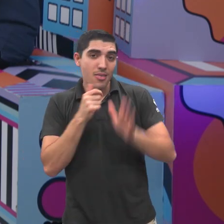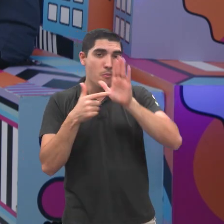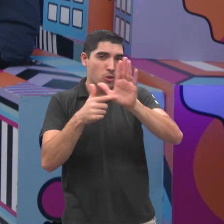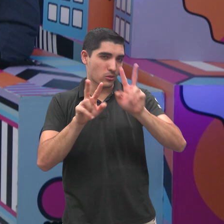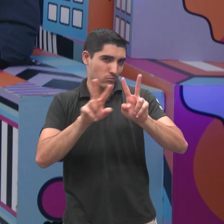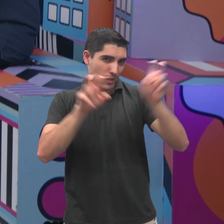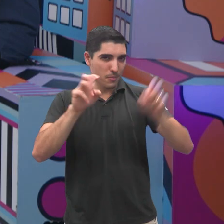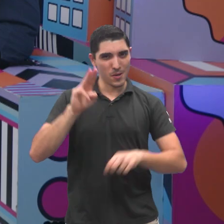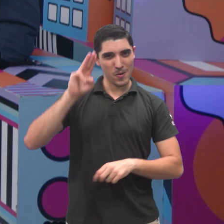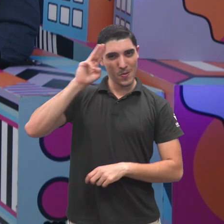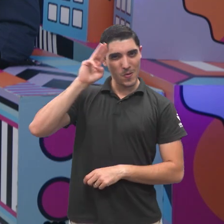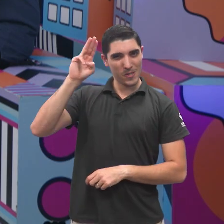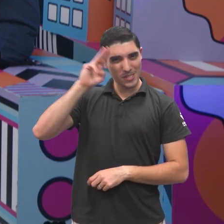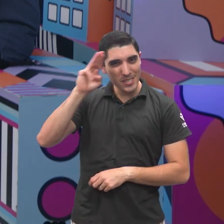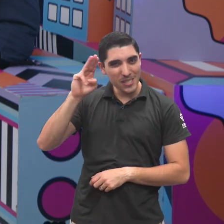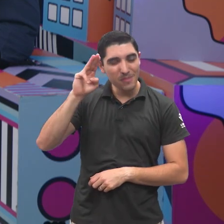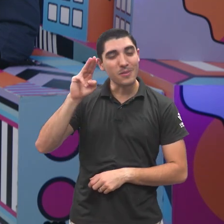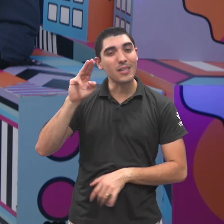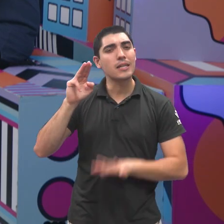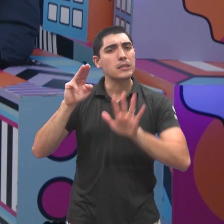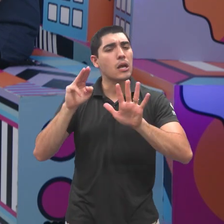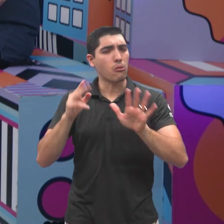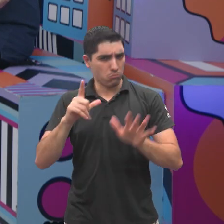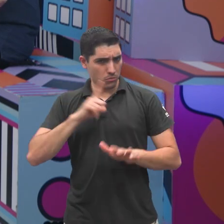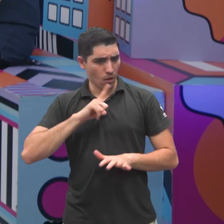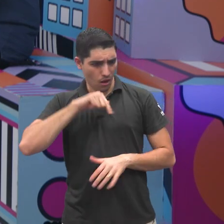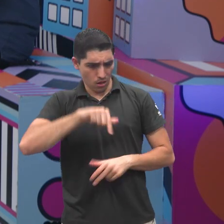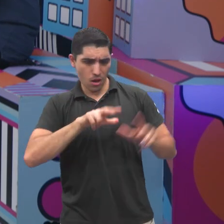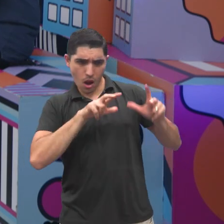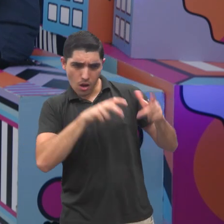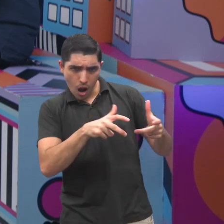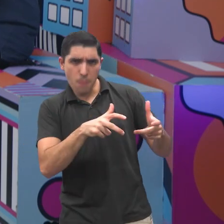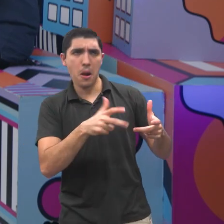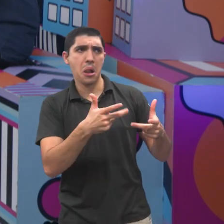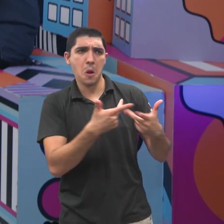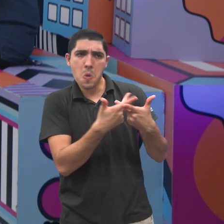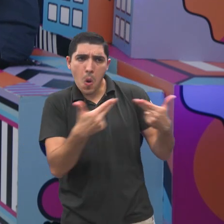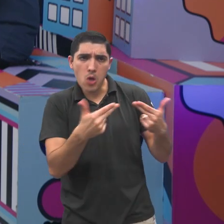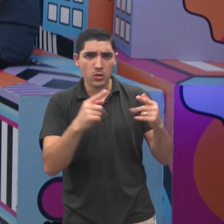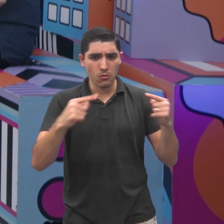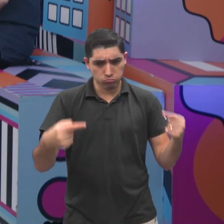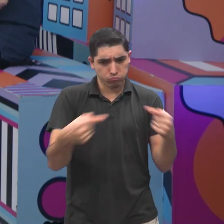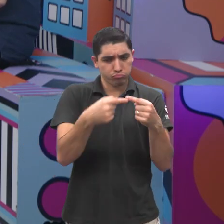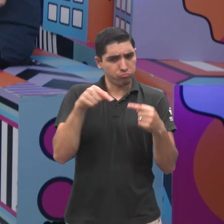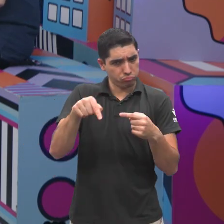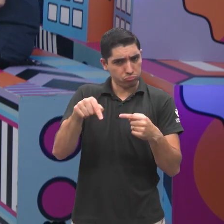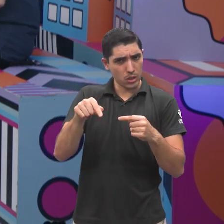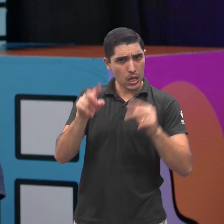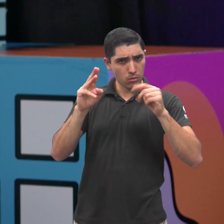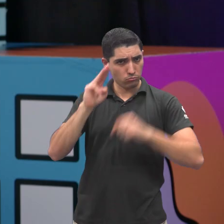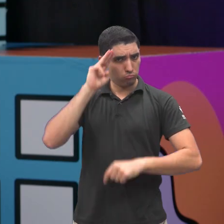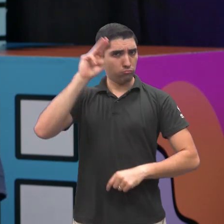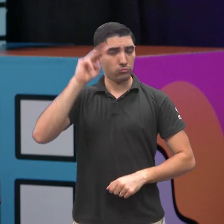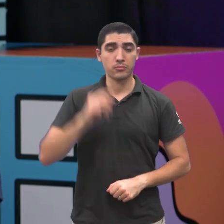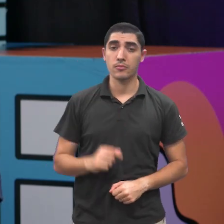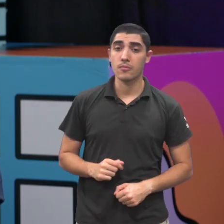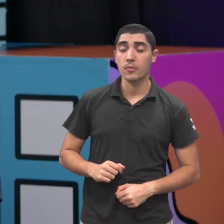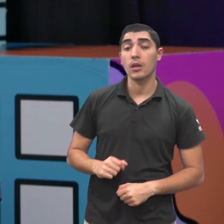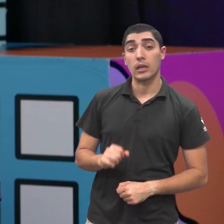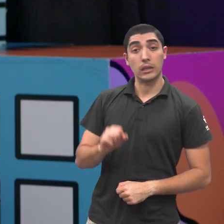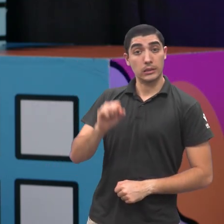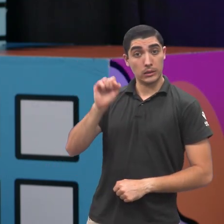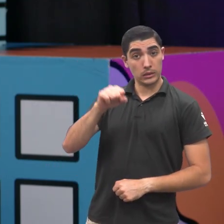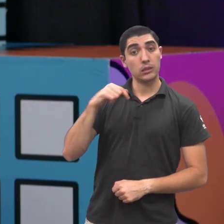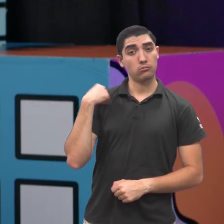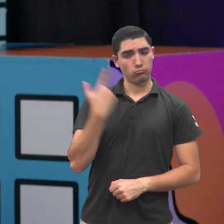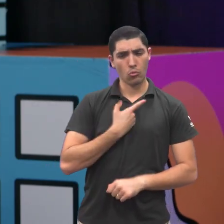Falando sobre escotismo. A gente tem algum foco nisso nos trabalhos da Câmara Municipal também? A gente revisitou,